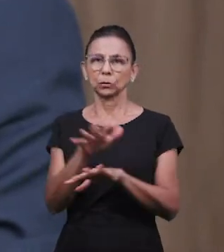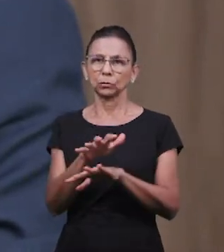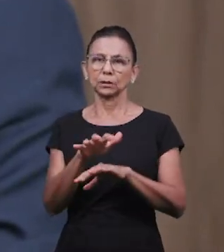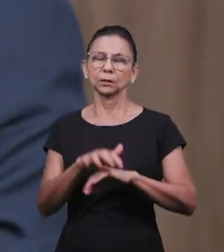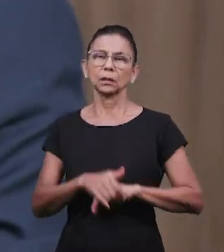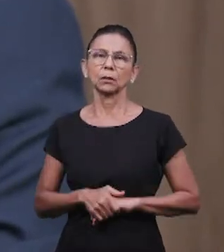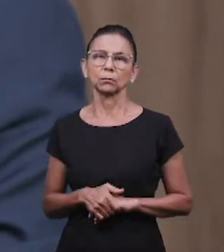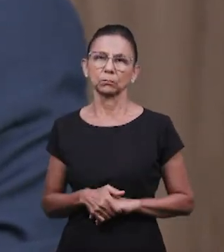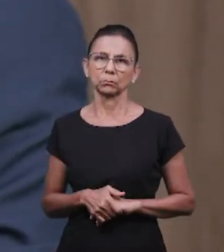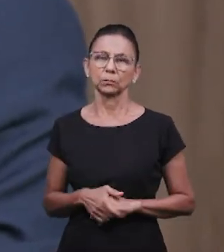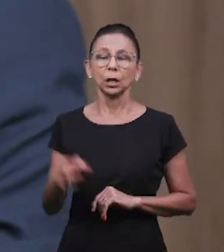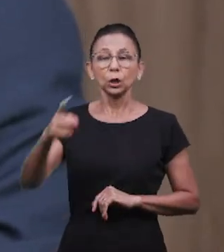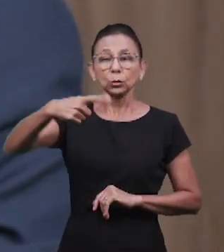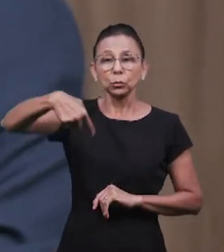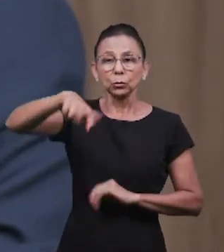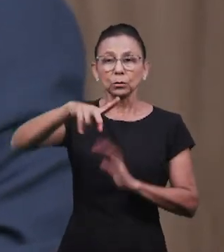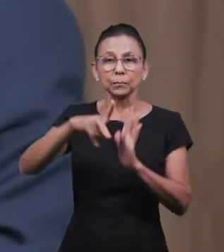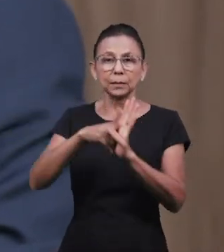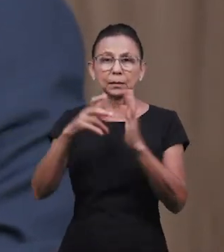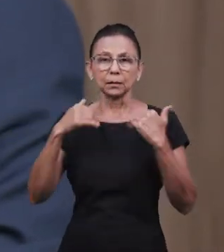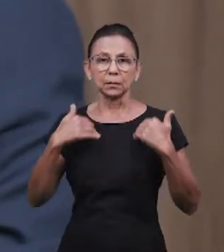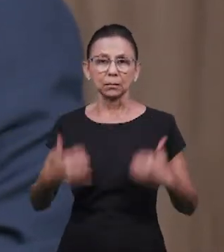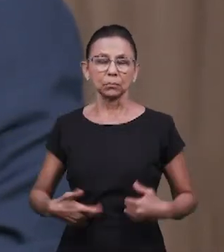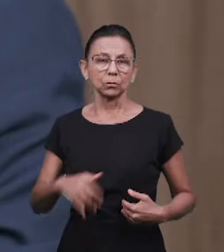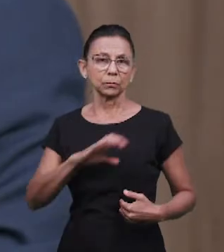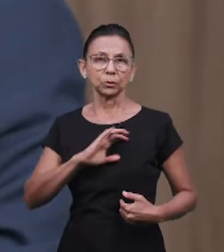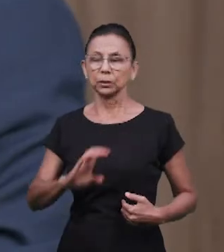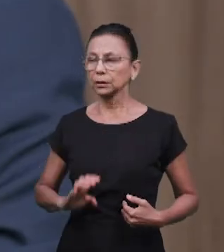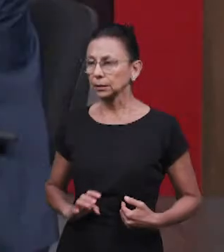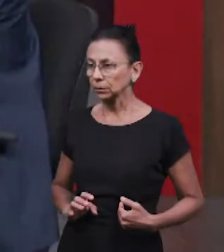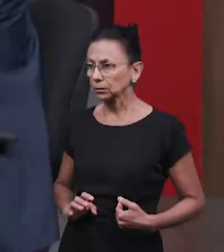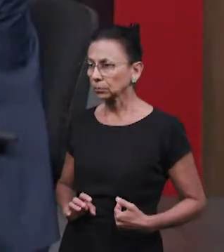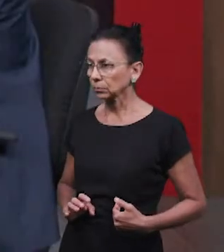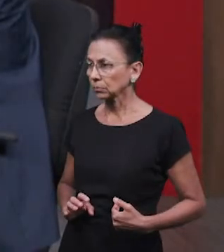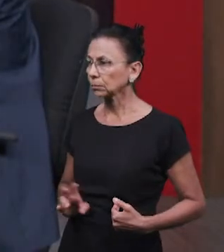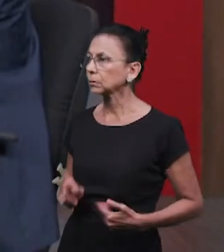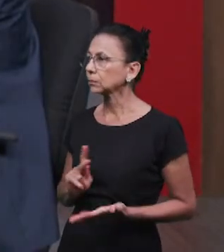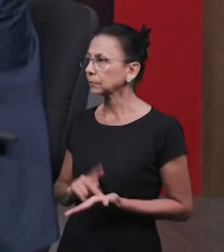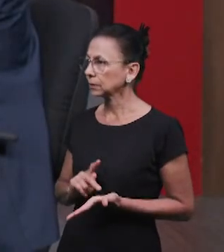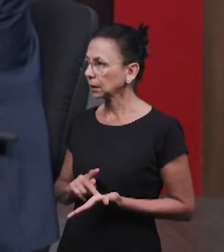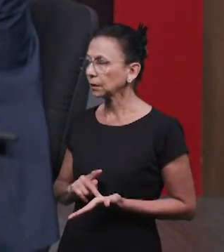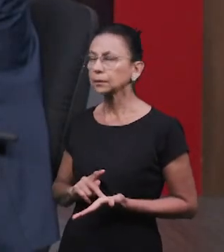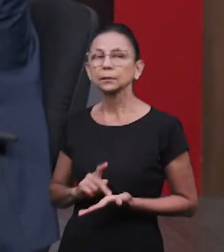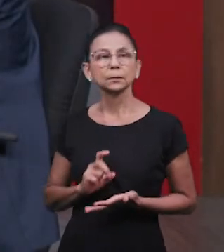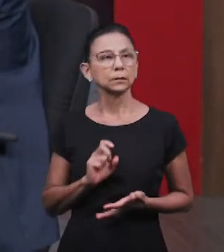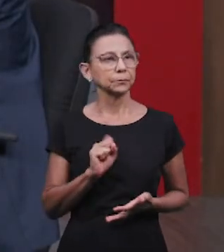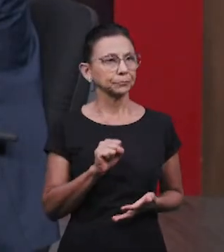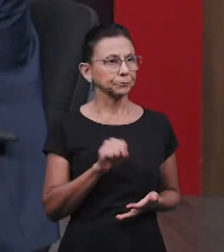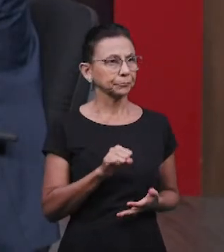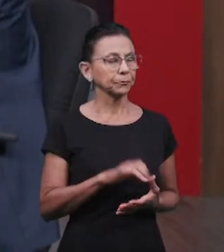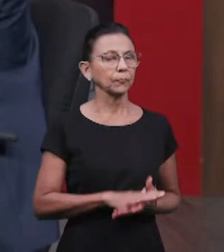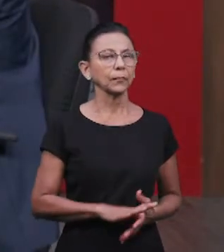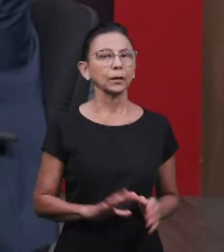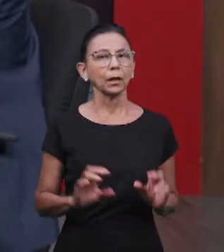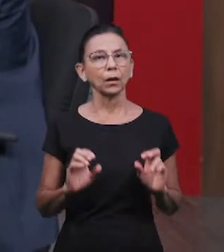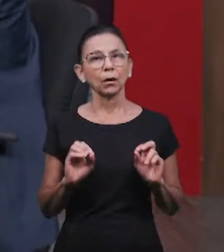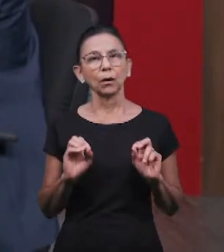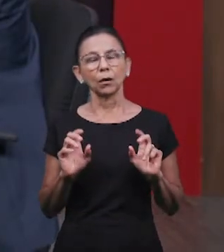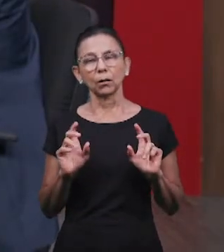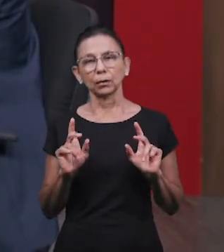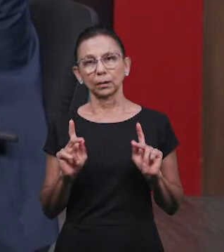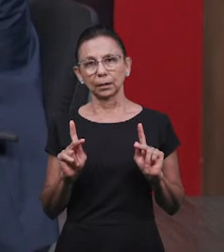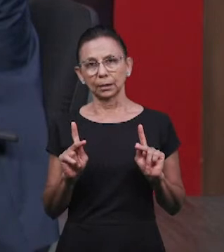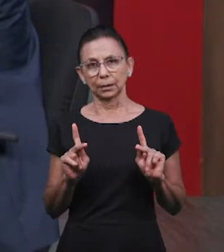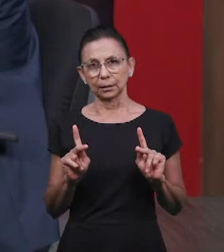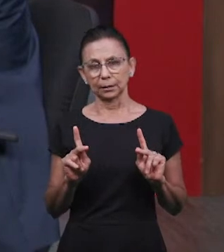Cristo. Nós queremos que não tenha acepção de pessoas no nosso meio. É isso? Isso. Muito bem. Está trazida aqui